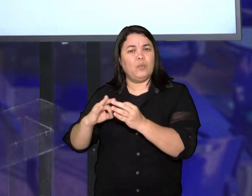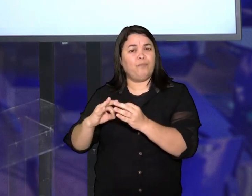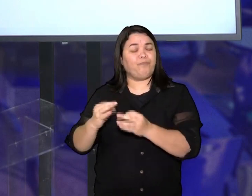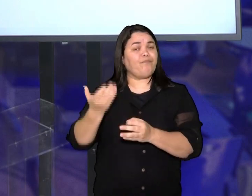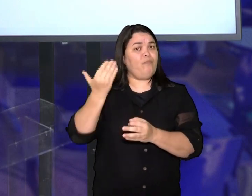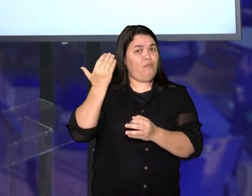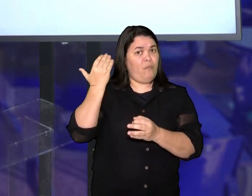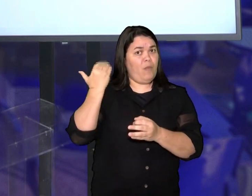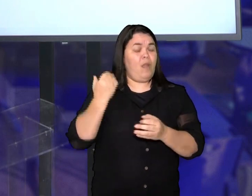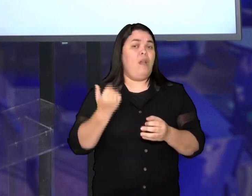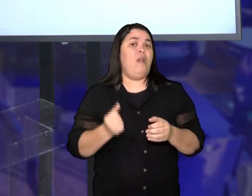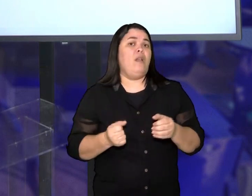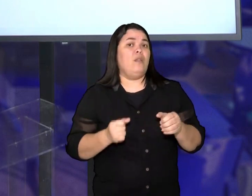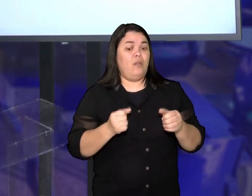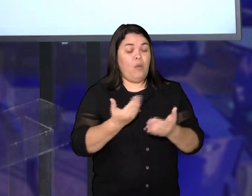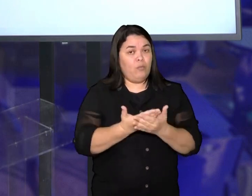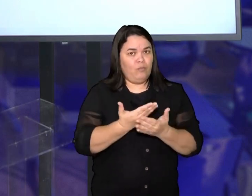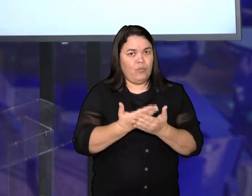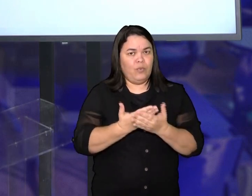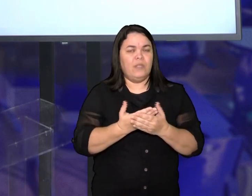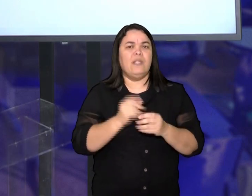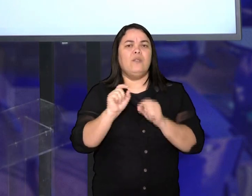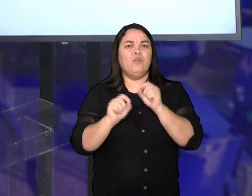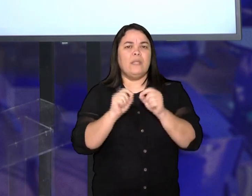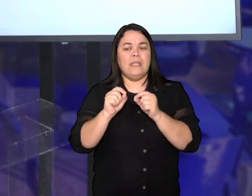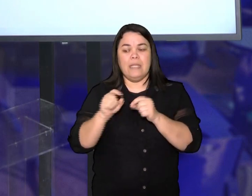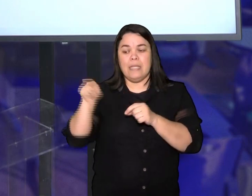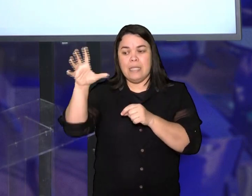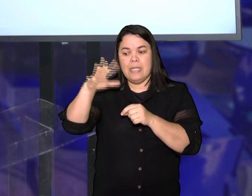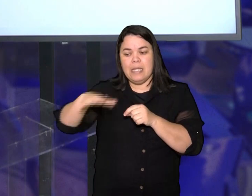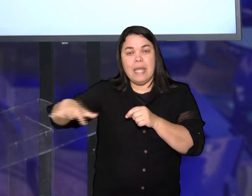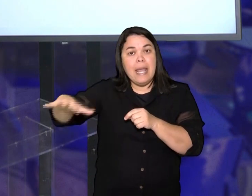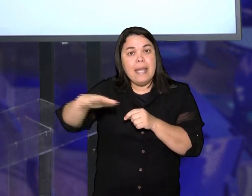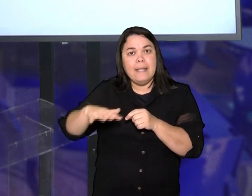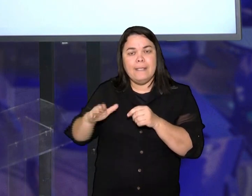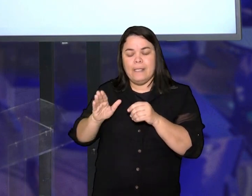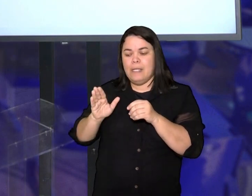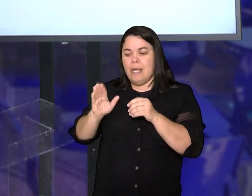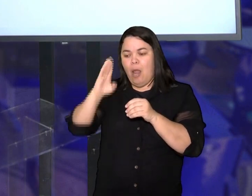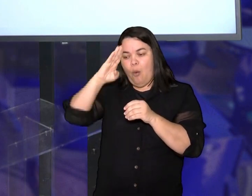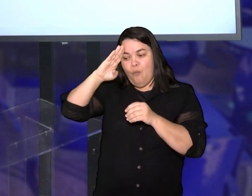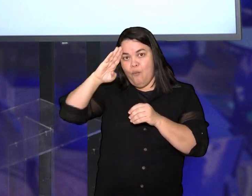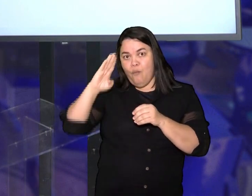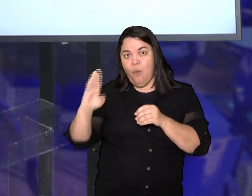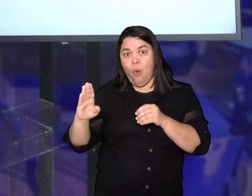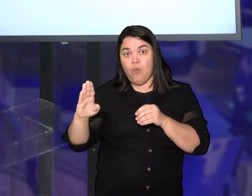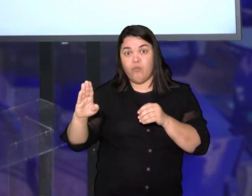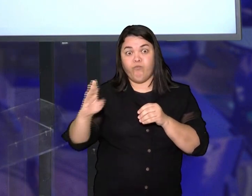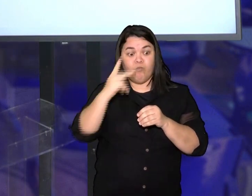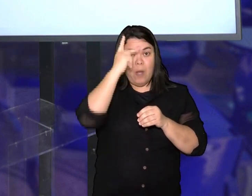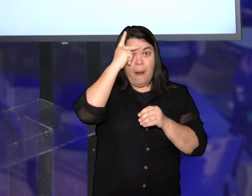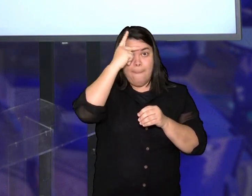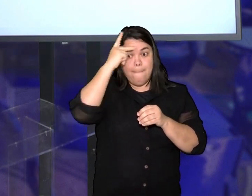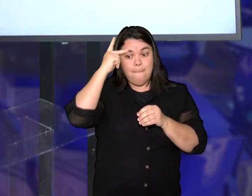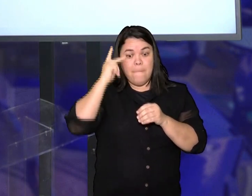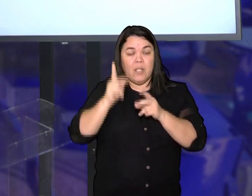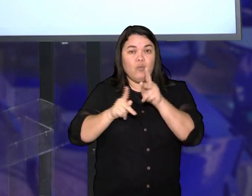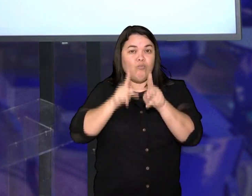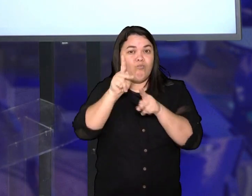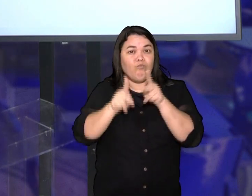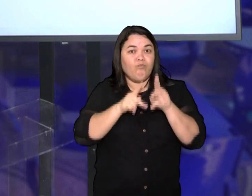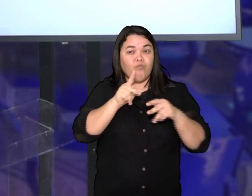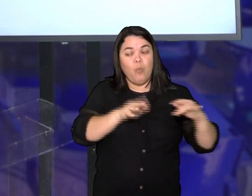que ele acaba sendo especialmente o foco de grande parte dos imigrantes do mundo de uma